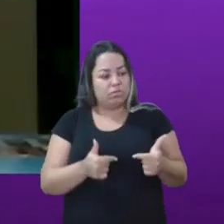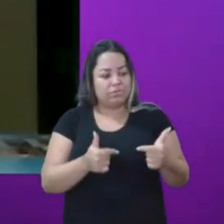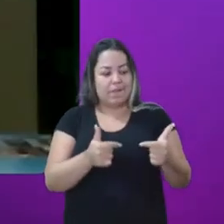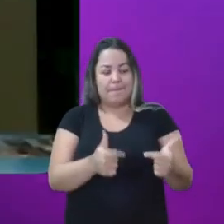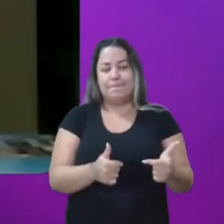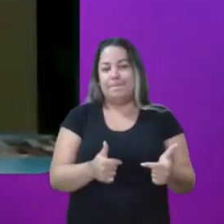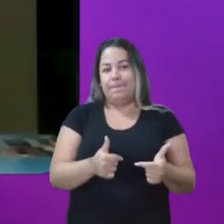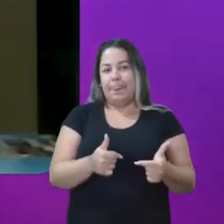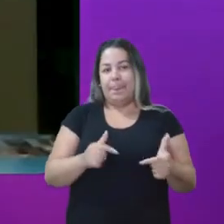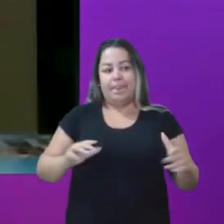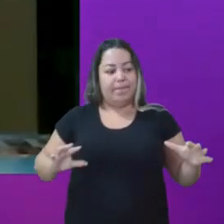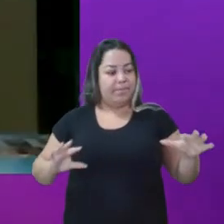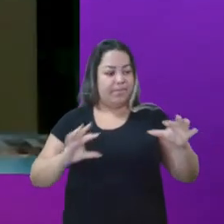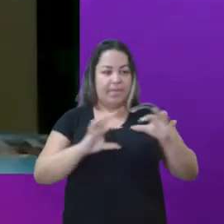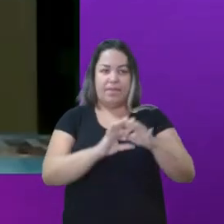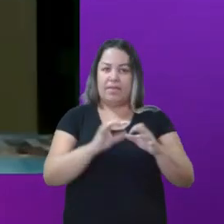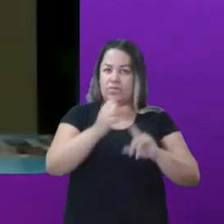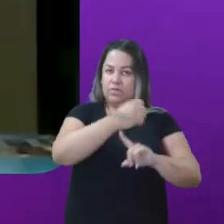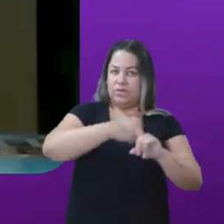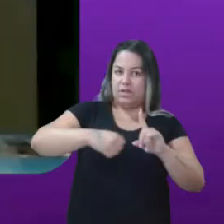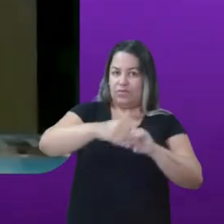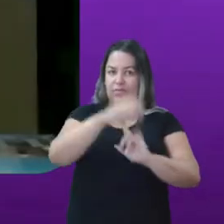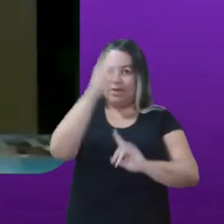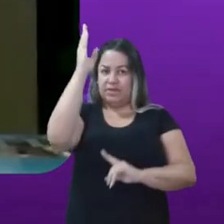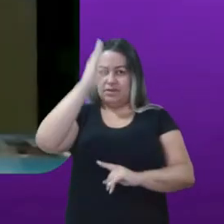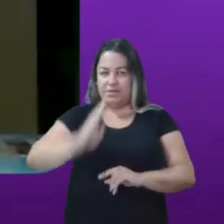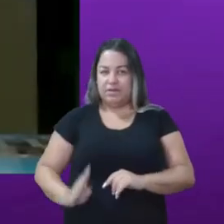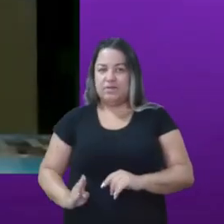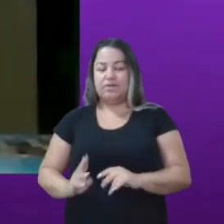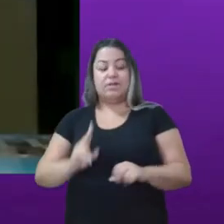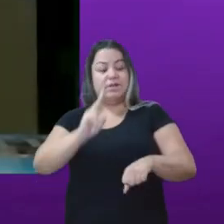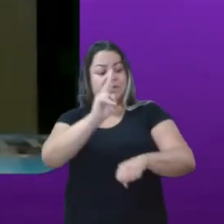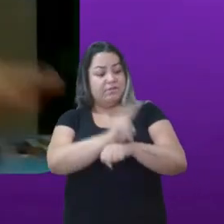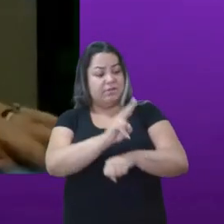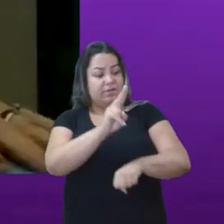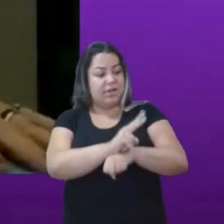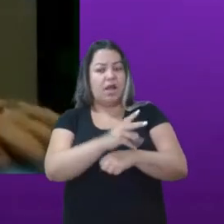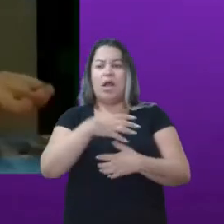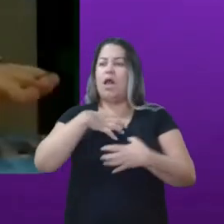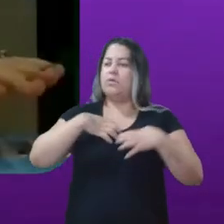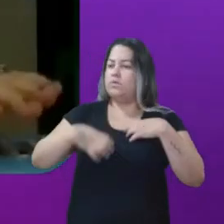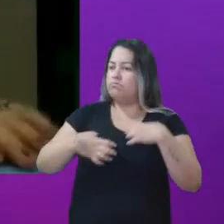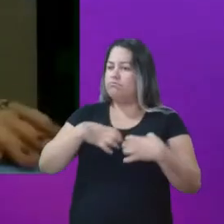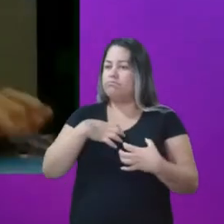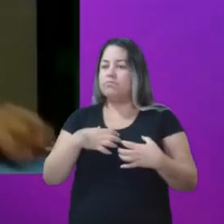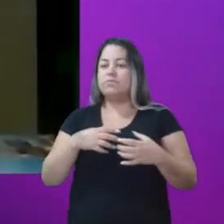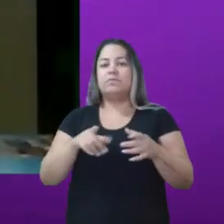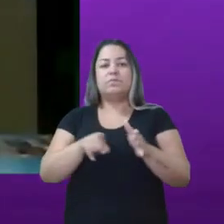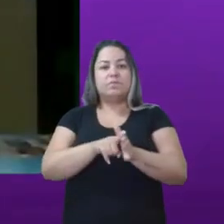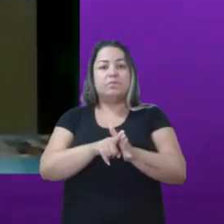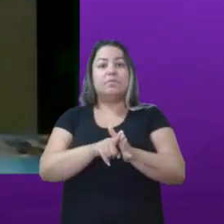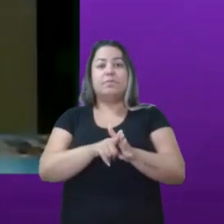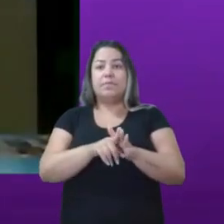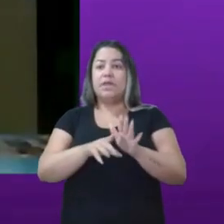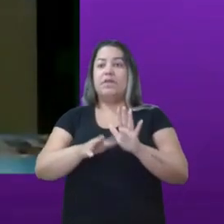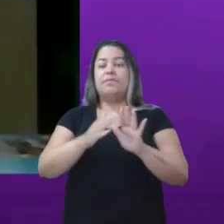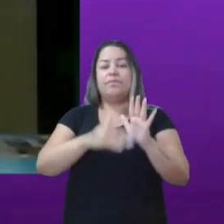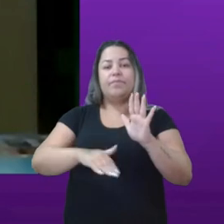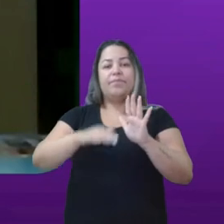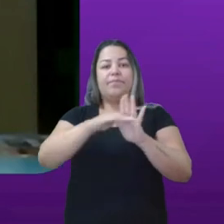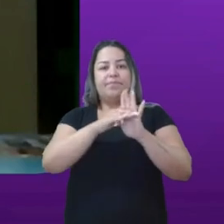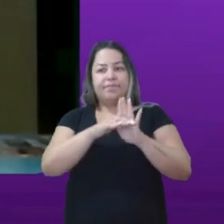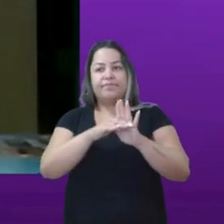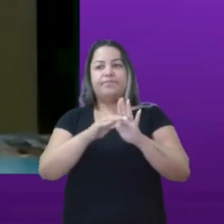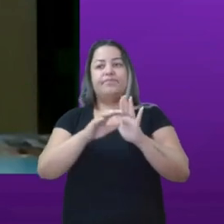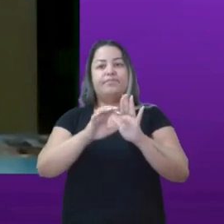para que o conjunto da sociedade brasileira se sinta protegida a partir do que estabelece o Estatuto da Criança e do